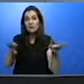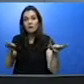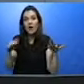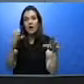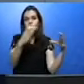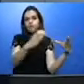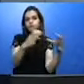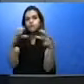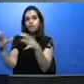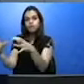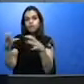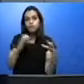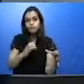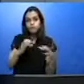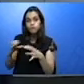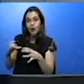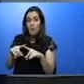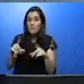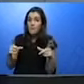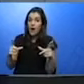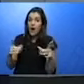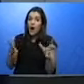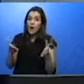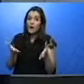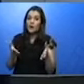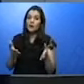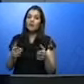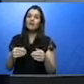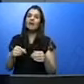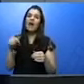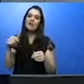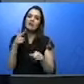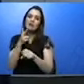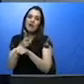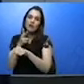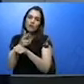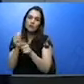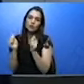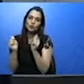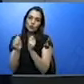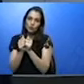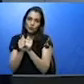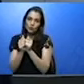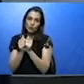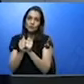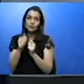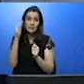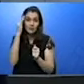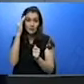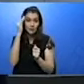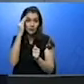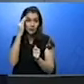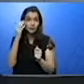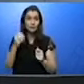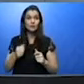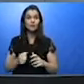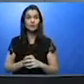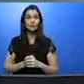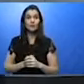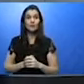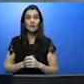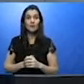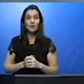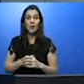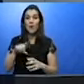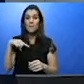não é possível, nós trabalhamos isso junto na videoaula, ok? Espero que tenha ficado entendido, tá?